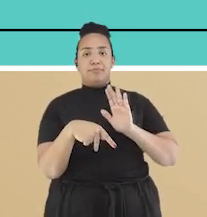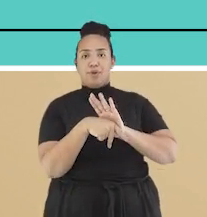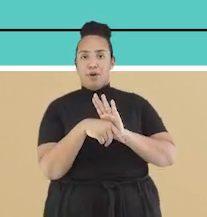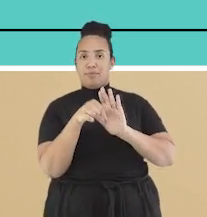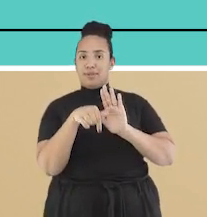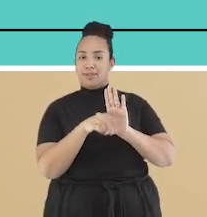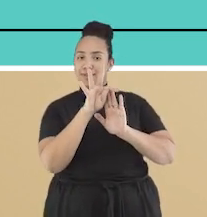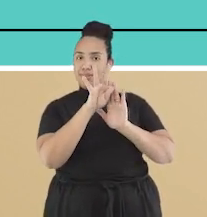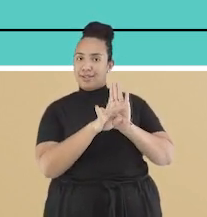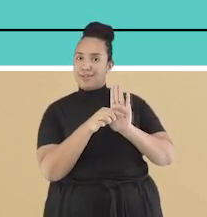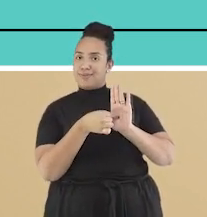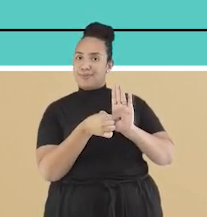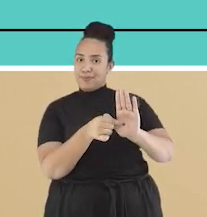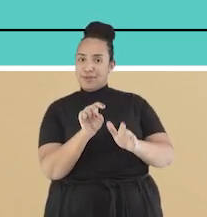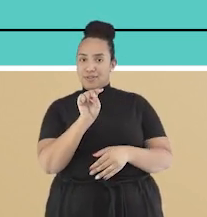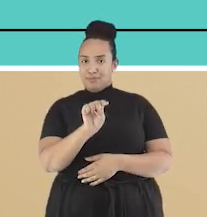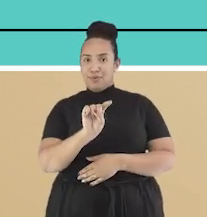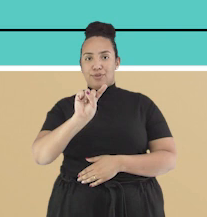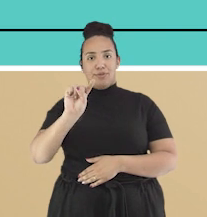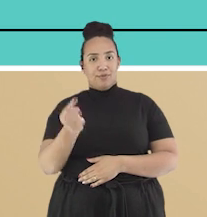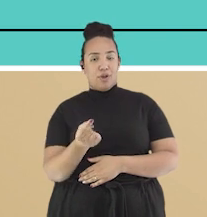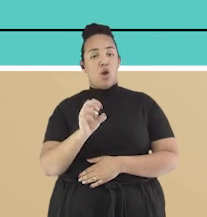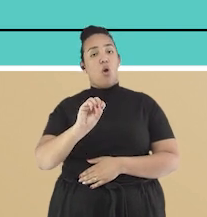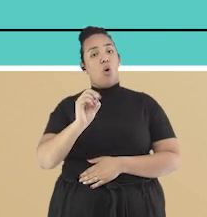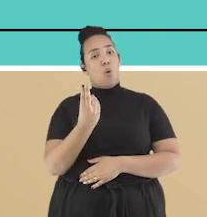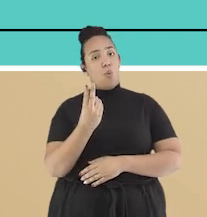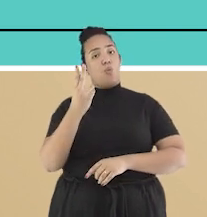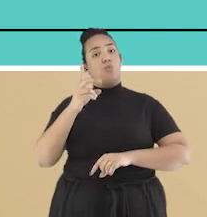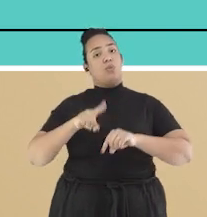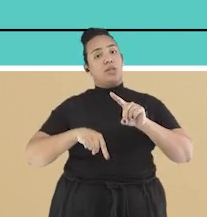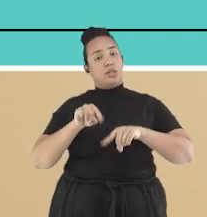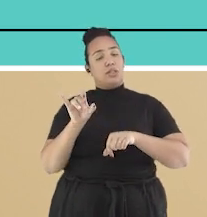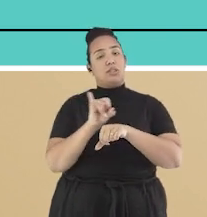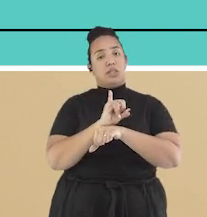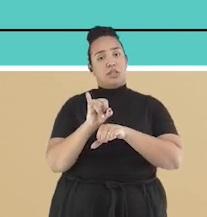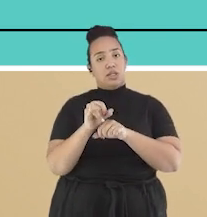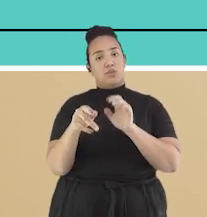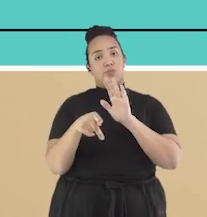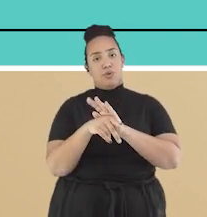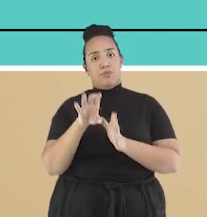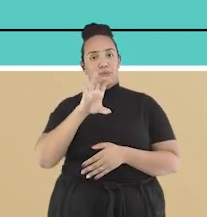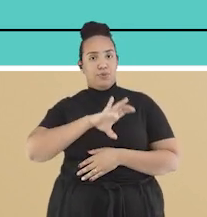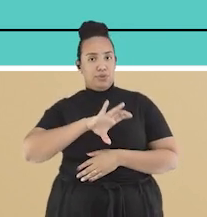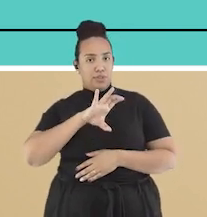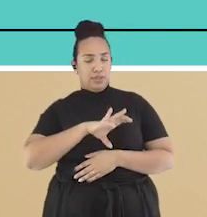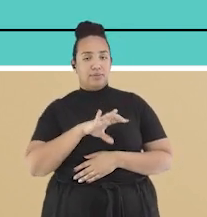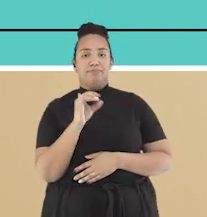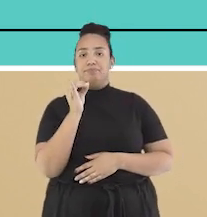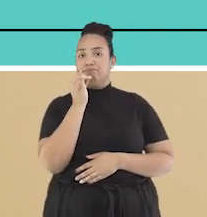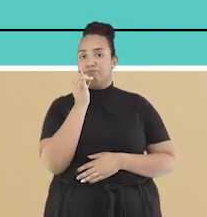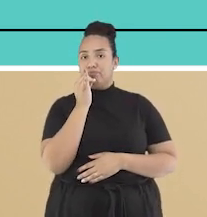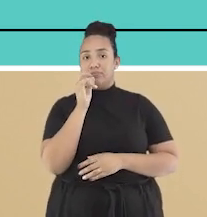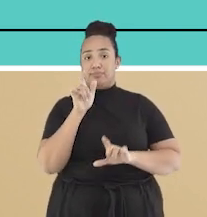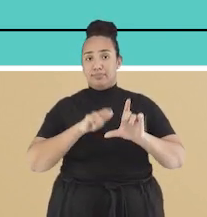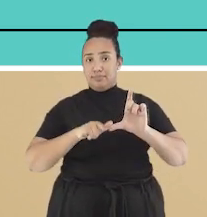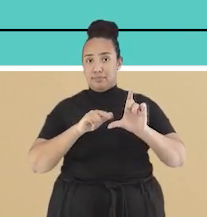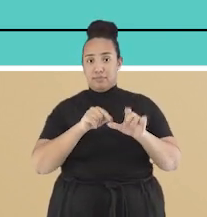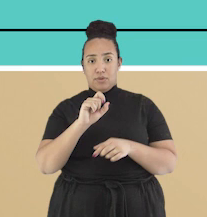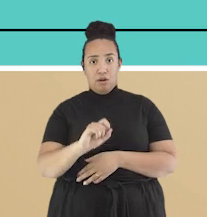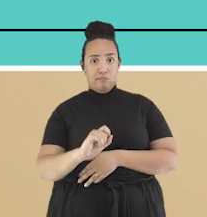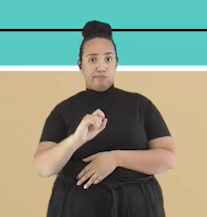indicados tanto pela pontuação quanto por outros recursos gráficos editoriais, como